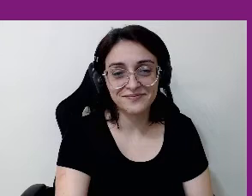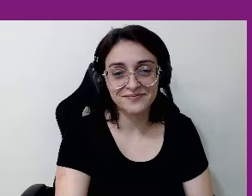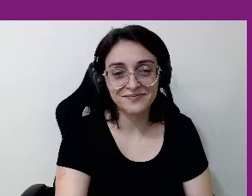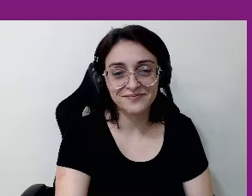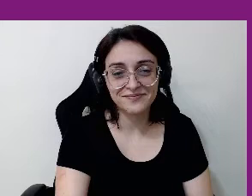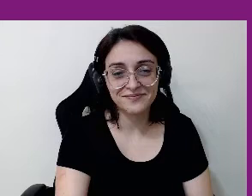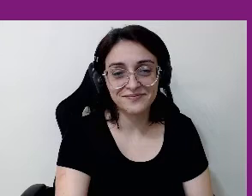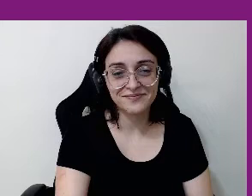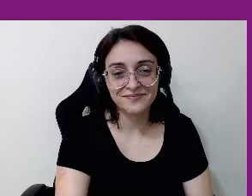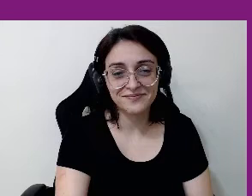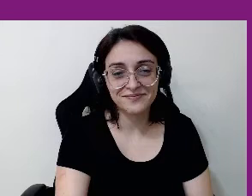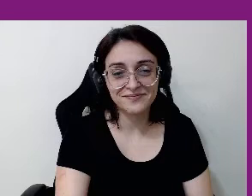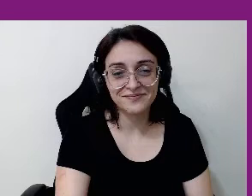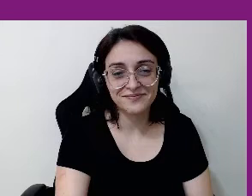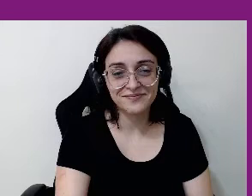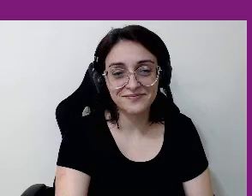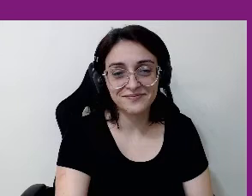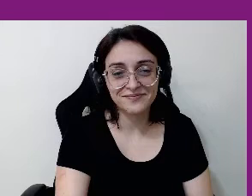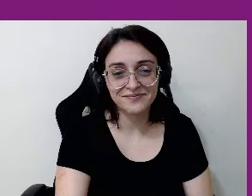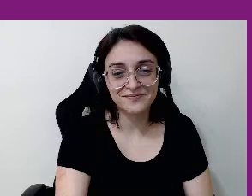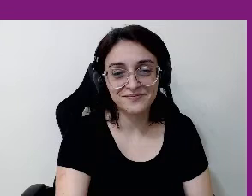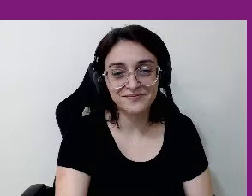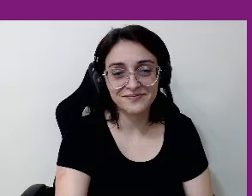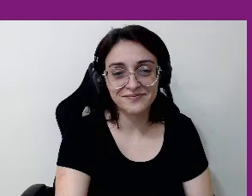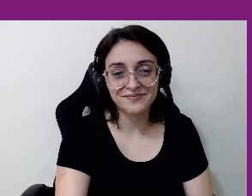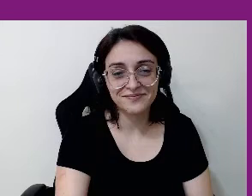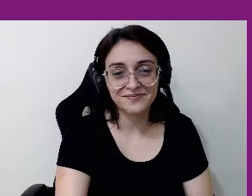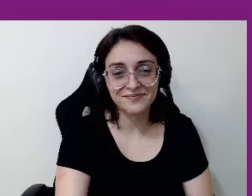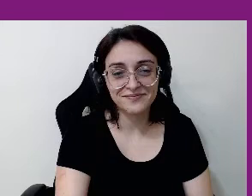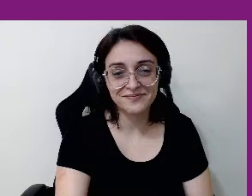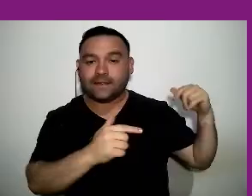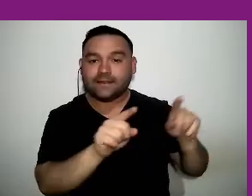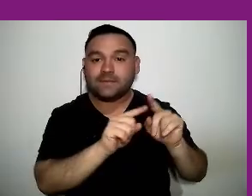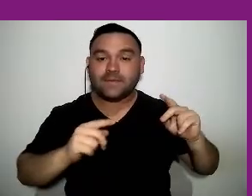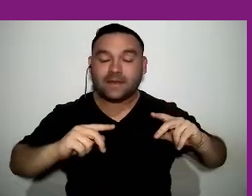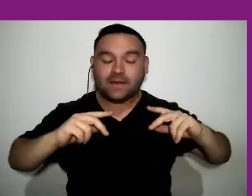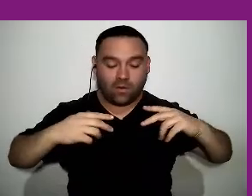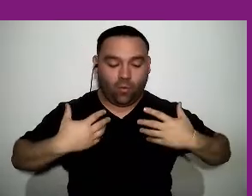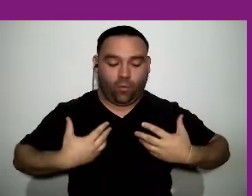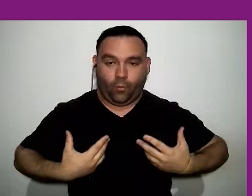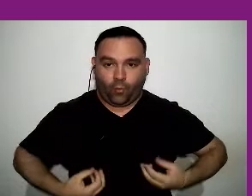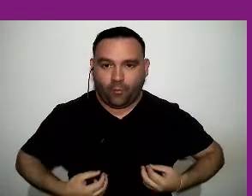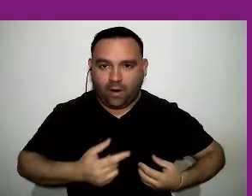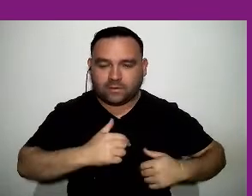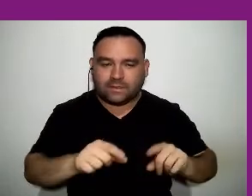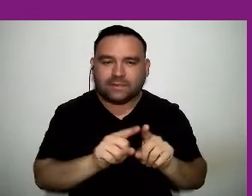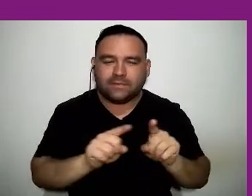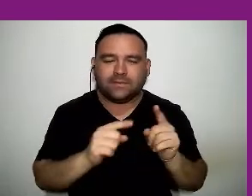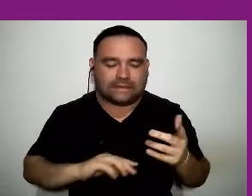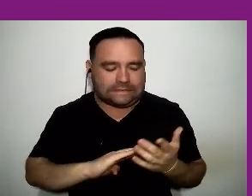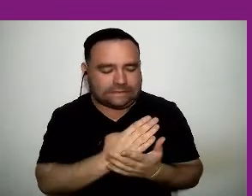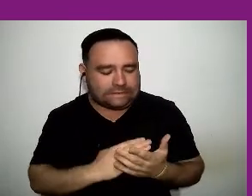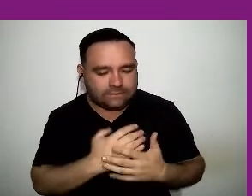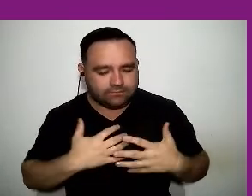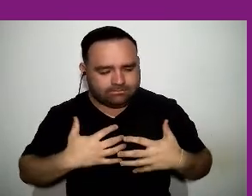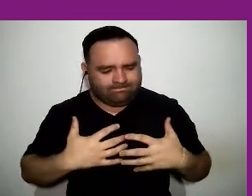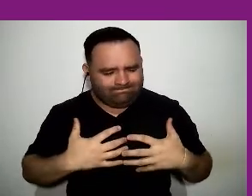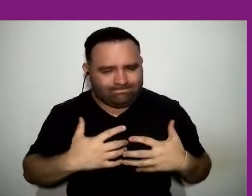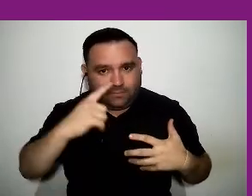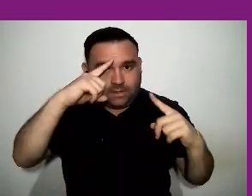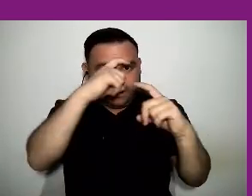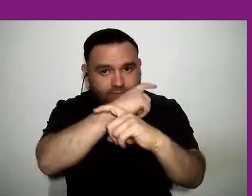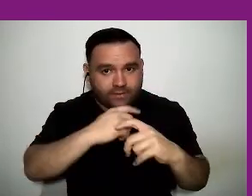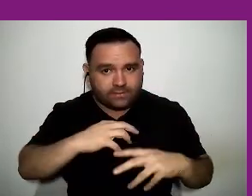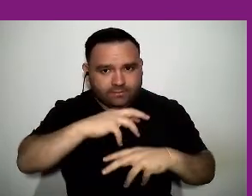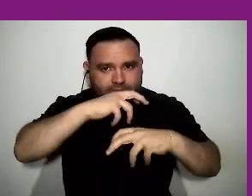sabe de muitos anos atrás, né, que quando o pulmão desenvolve assim, no desconforto respiratório agudo, ele